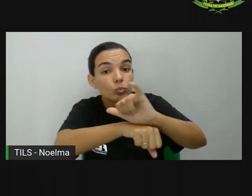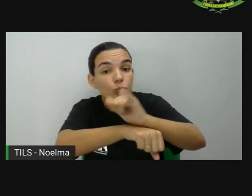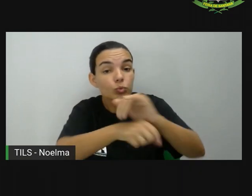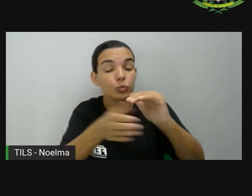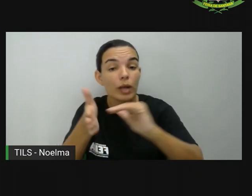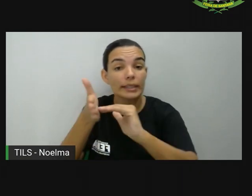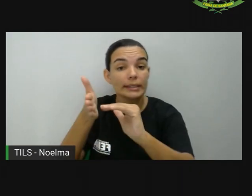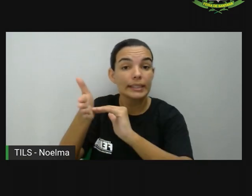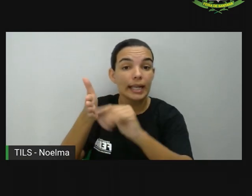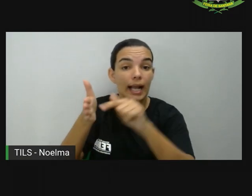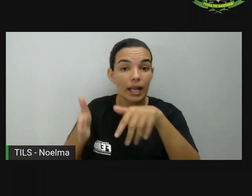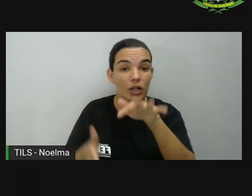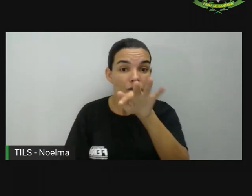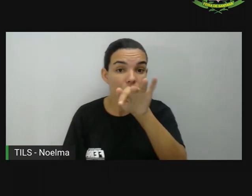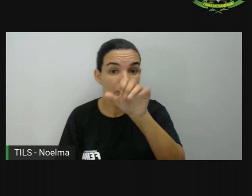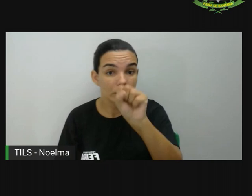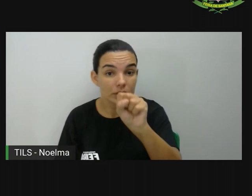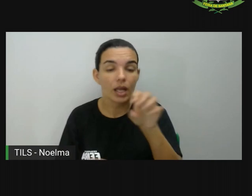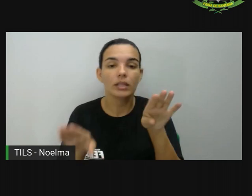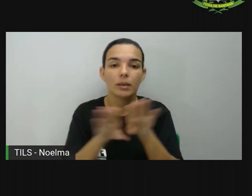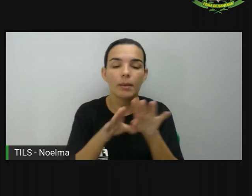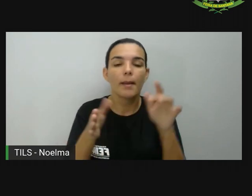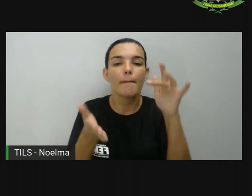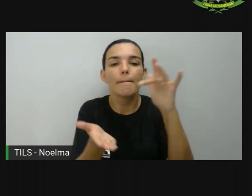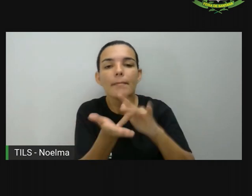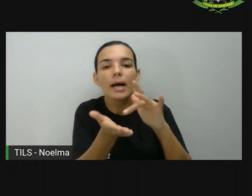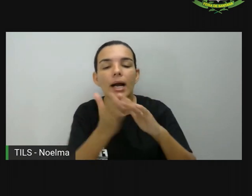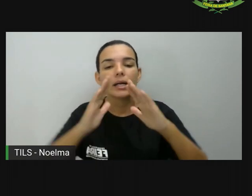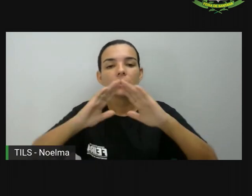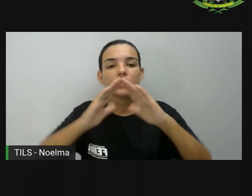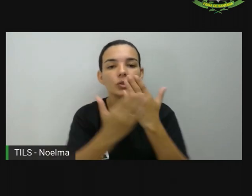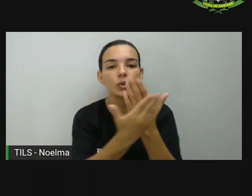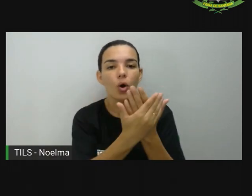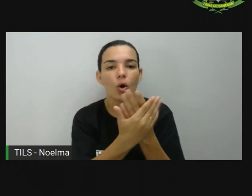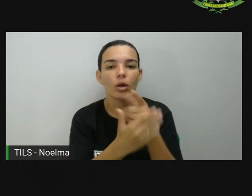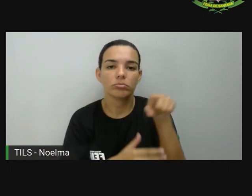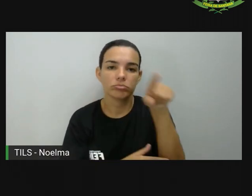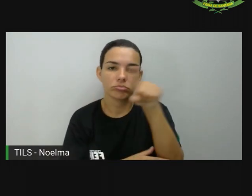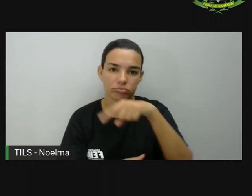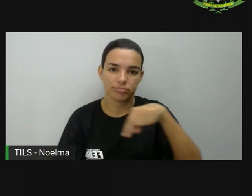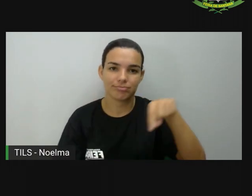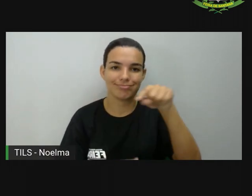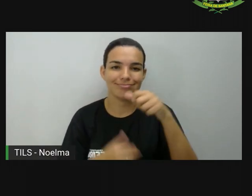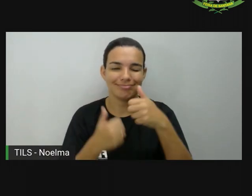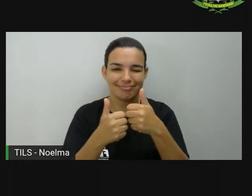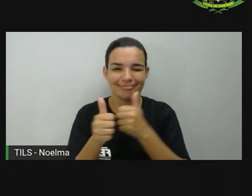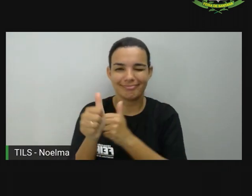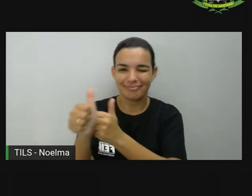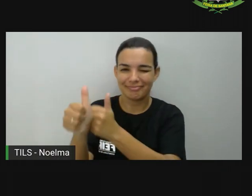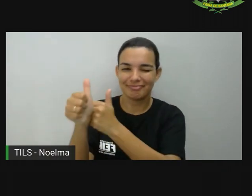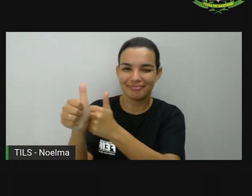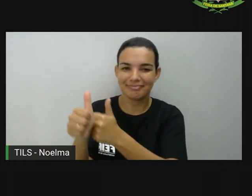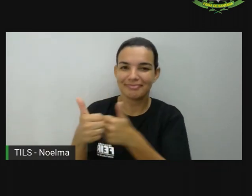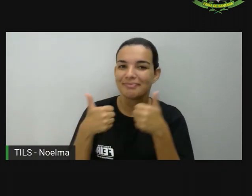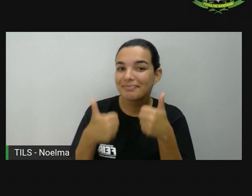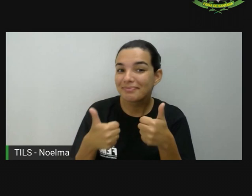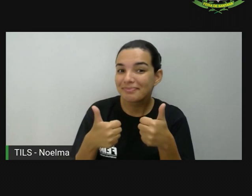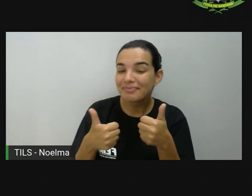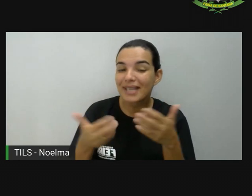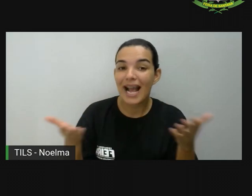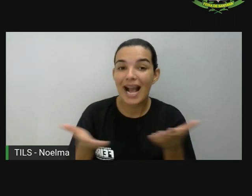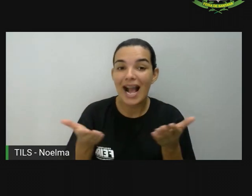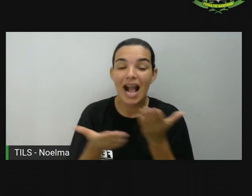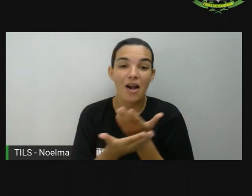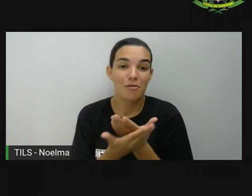de Educação de Feira de Santana, e marque as escolas de vocês para que a gente possa acompanhar, certo? A